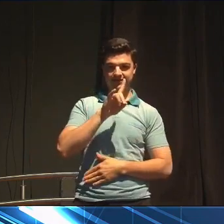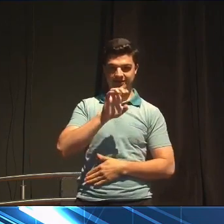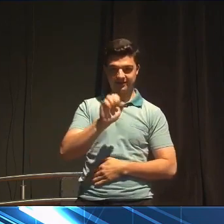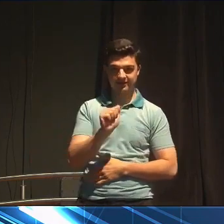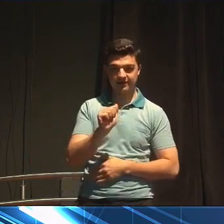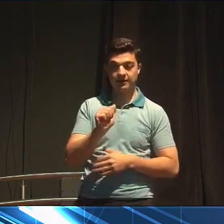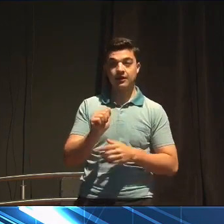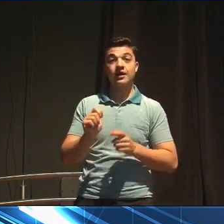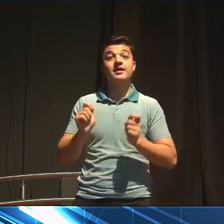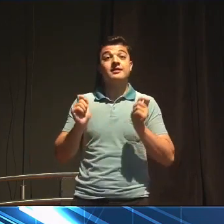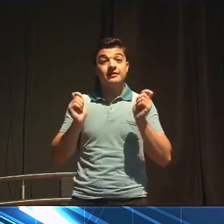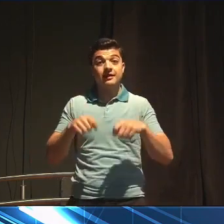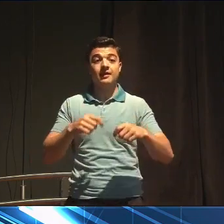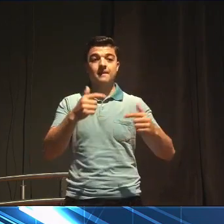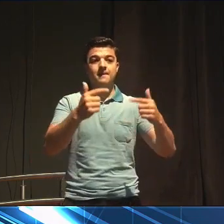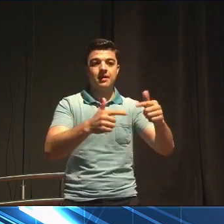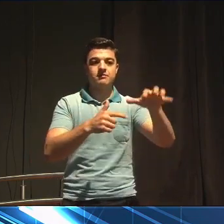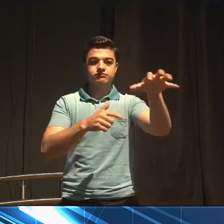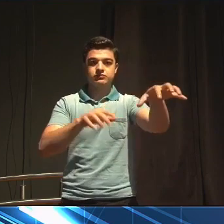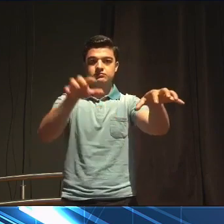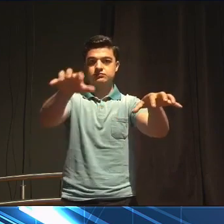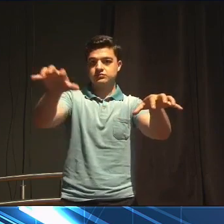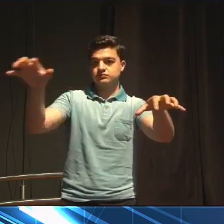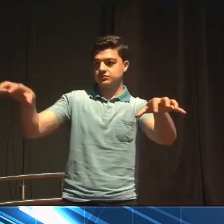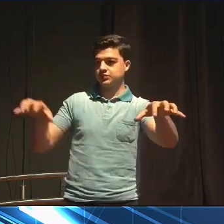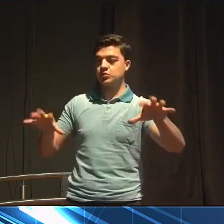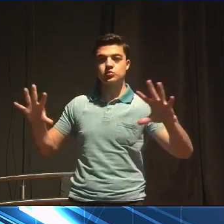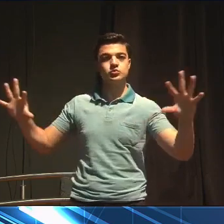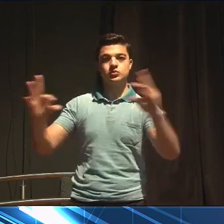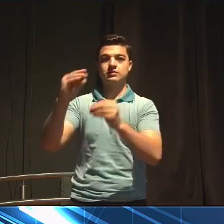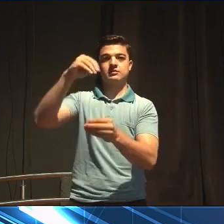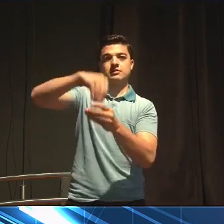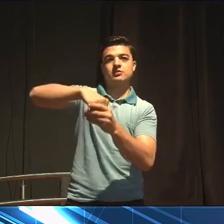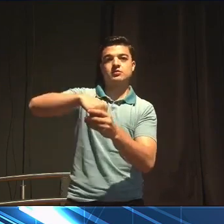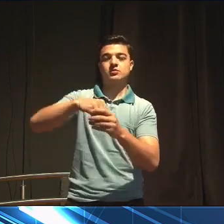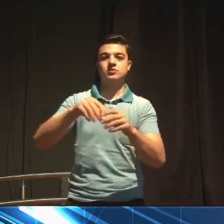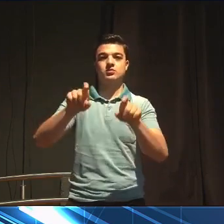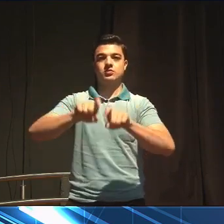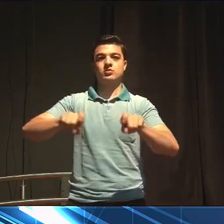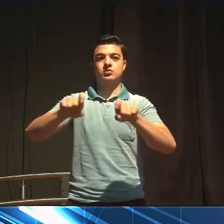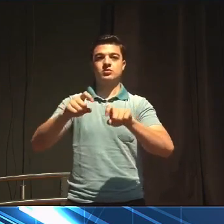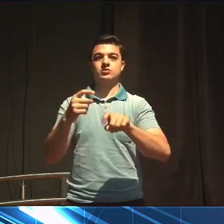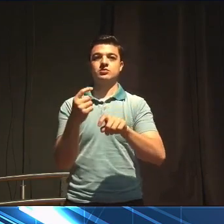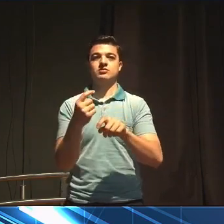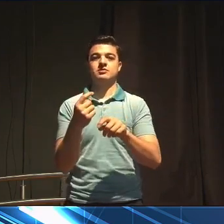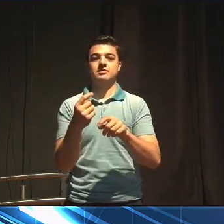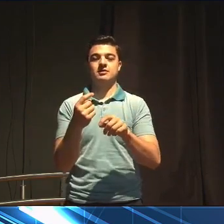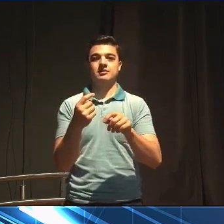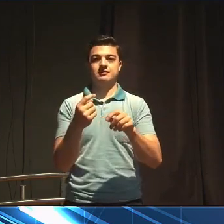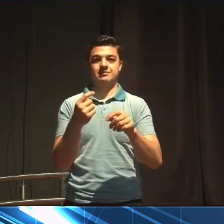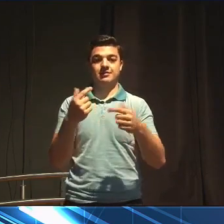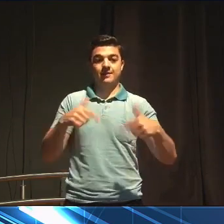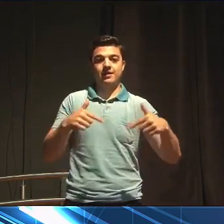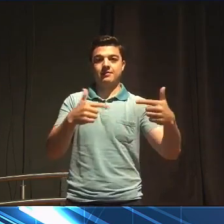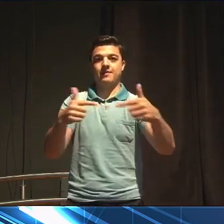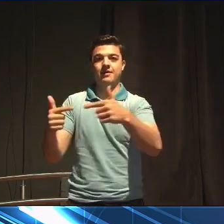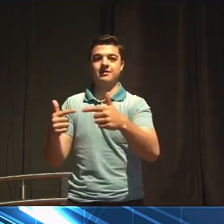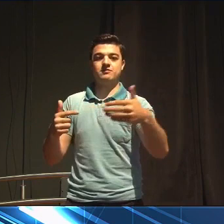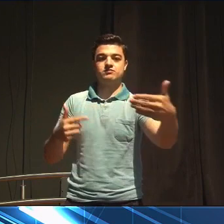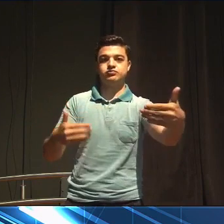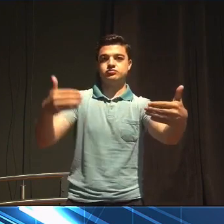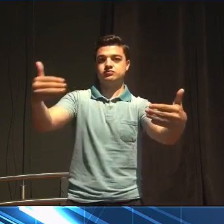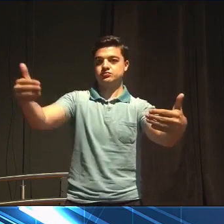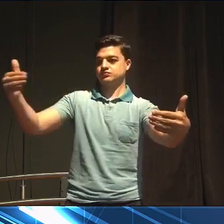nessa experiência numa máquina só. Você consegue pegar uma GPU da NVIDIA e dividir para 3 pessoas trabalhar em paralelo, tá. Então